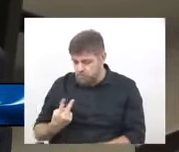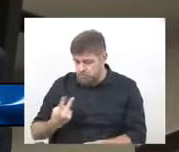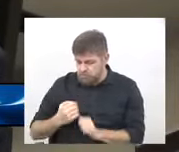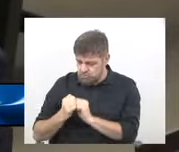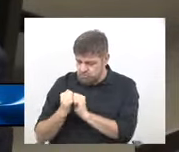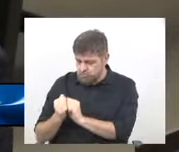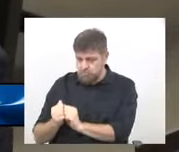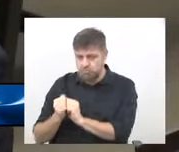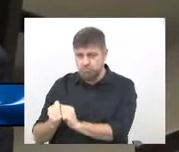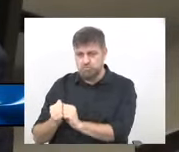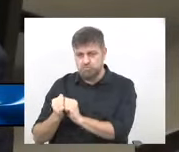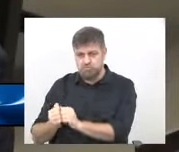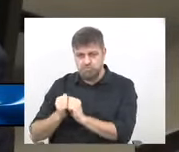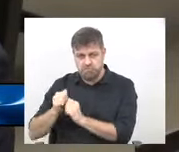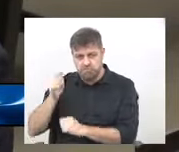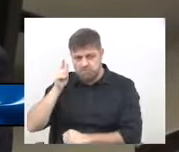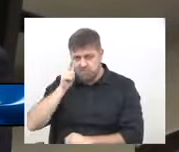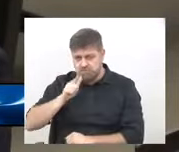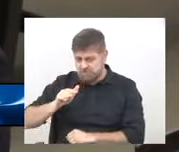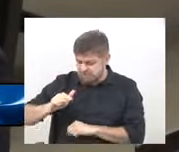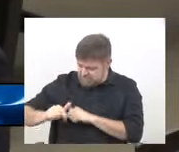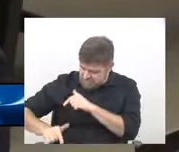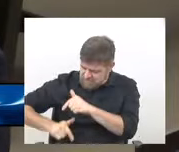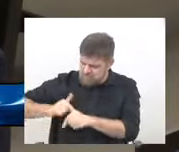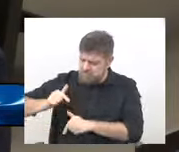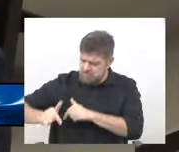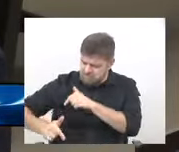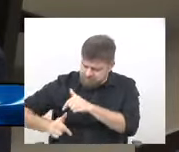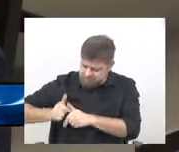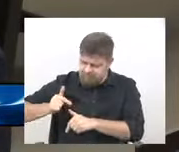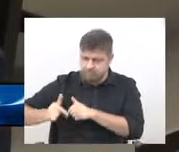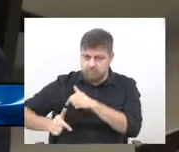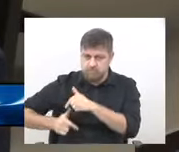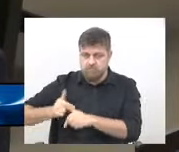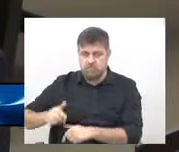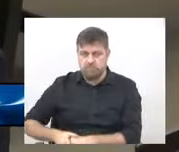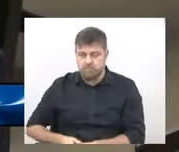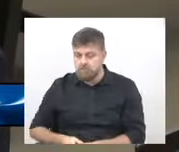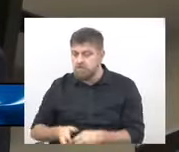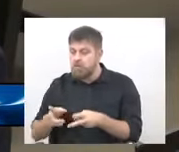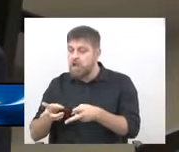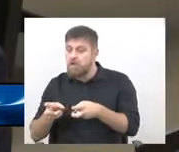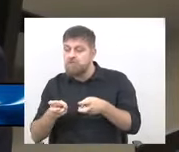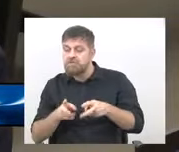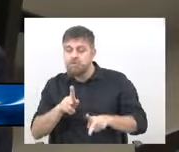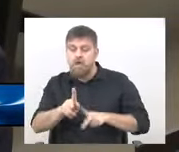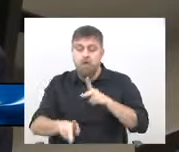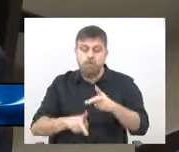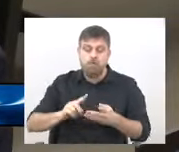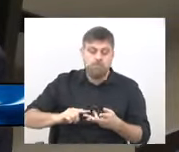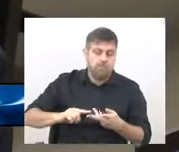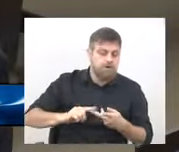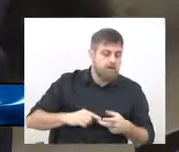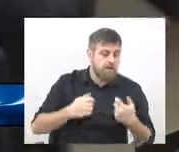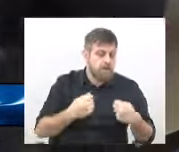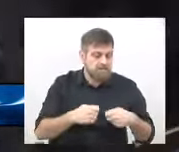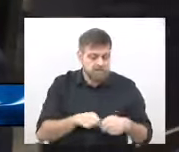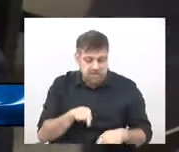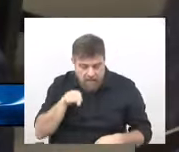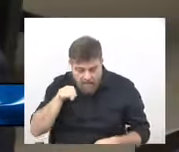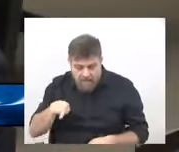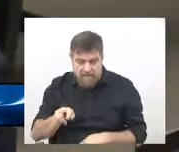podemos trabalhar junto, ver as necessidades do povo ao qual ele